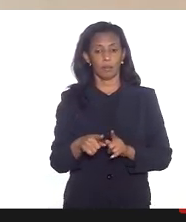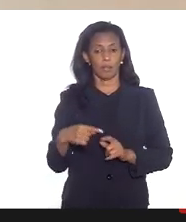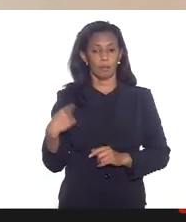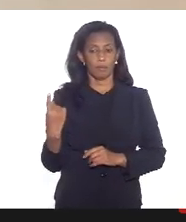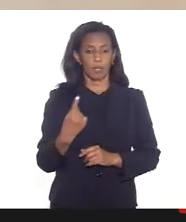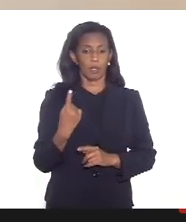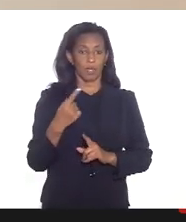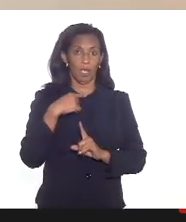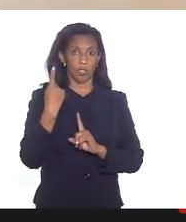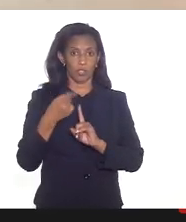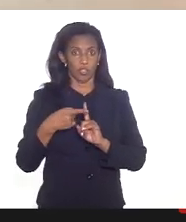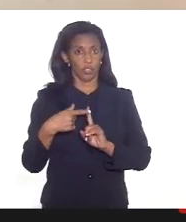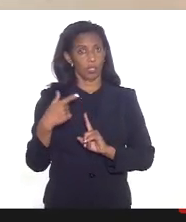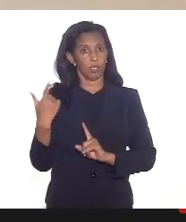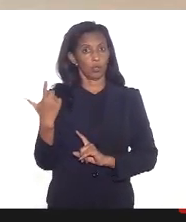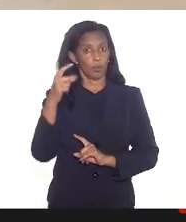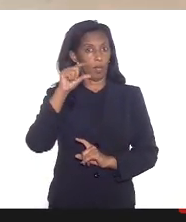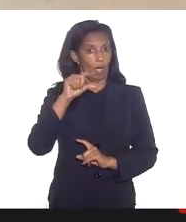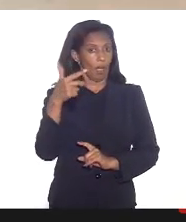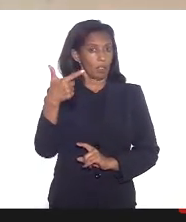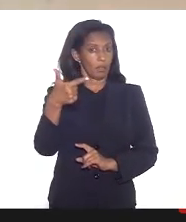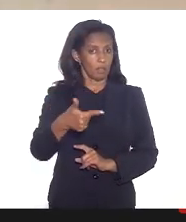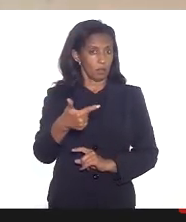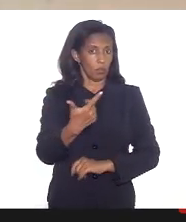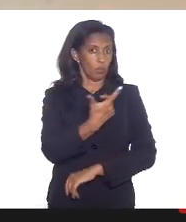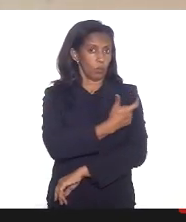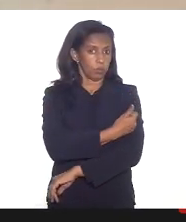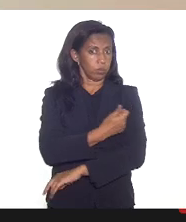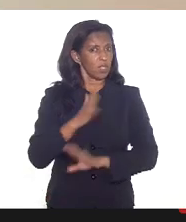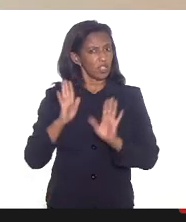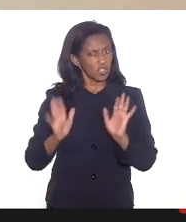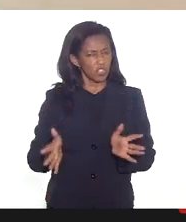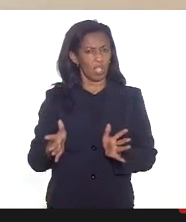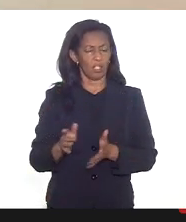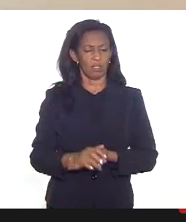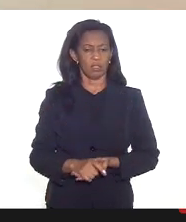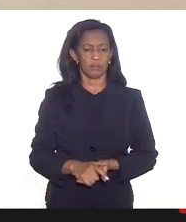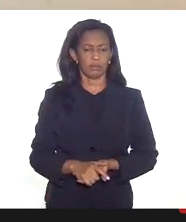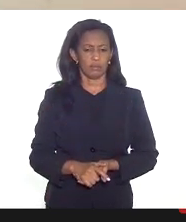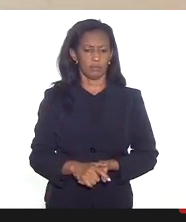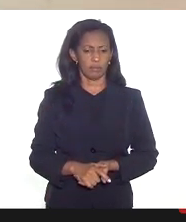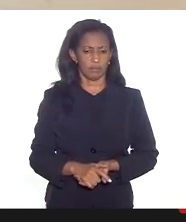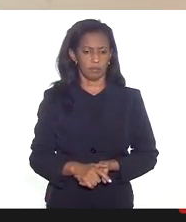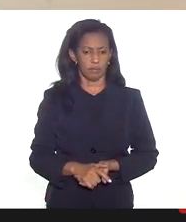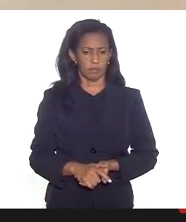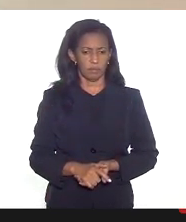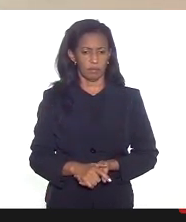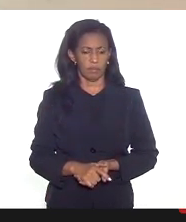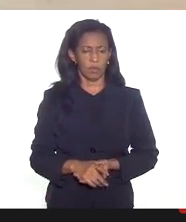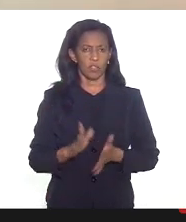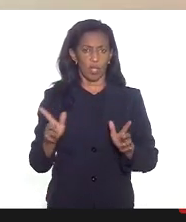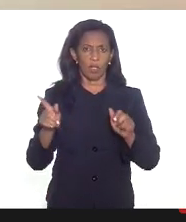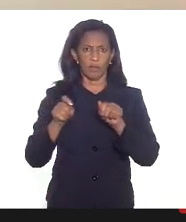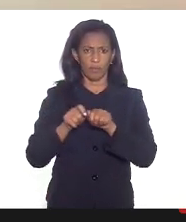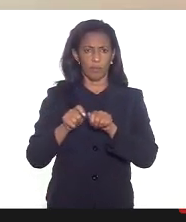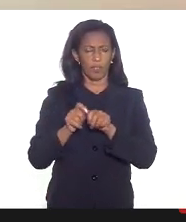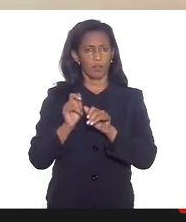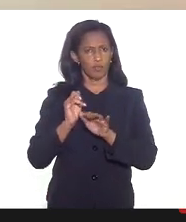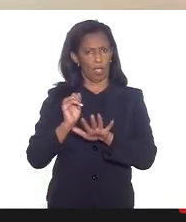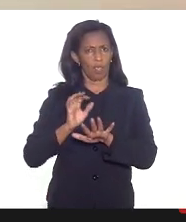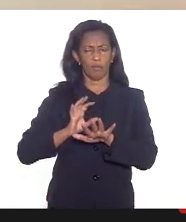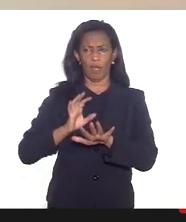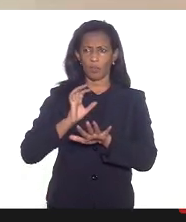para que a gestante tomem a segunda dose da vacina já é já é já é feito em vários